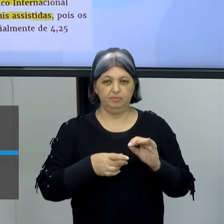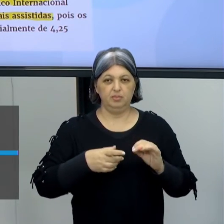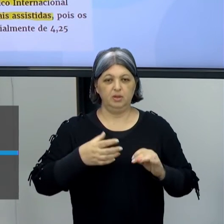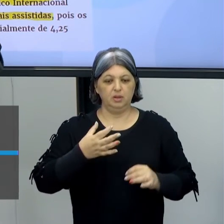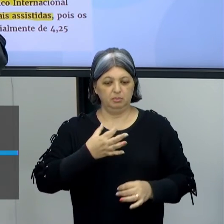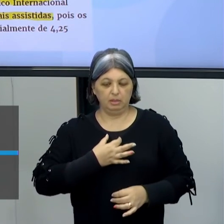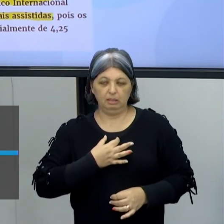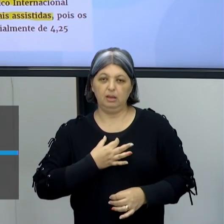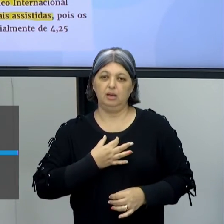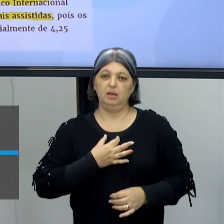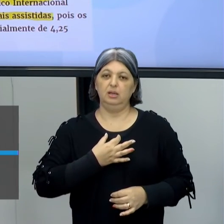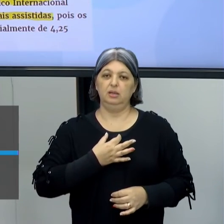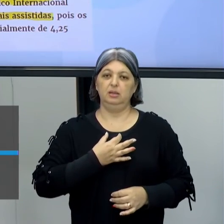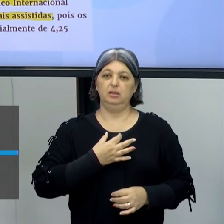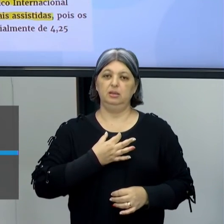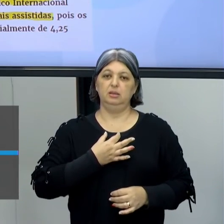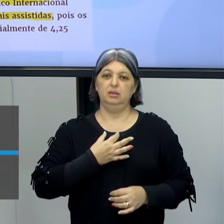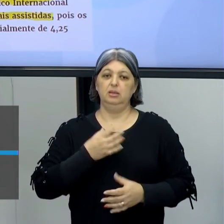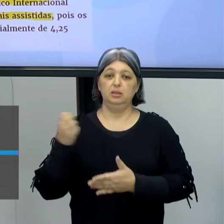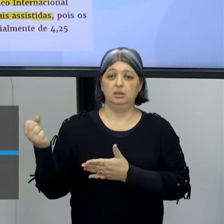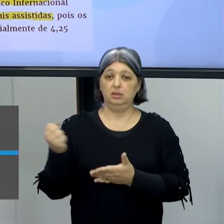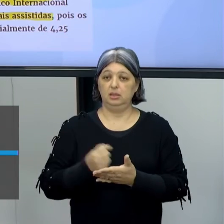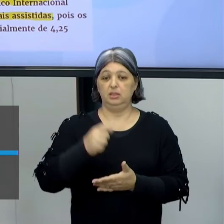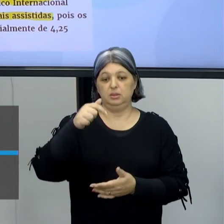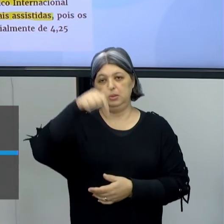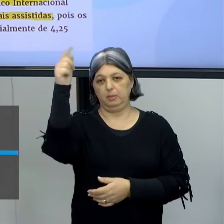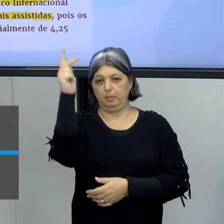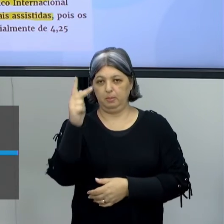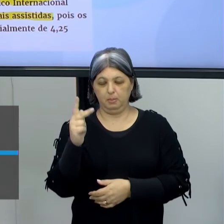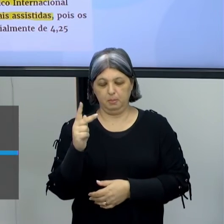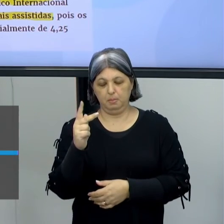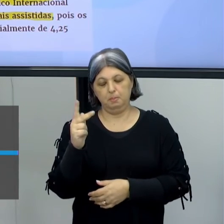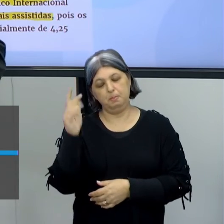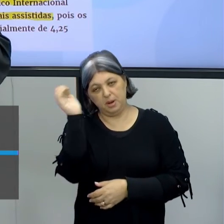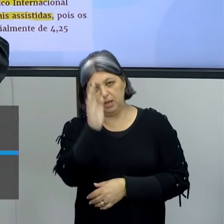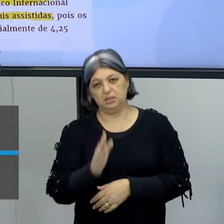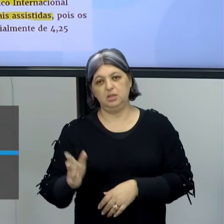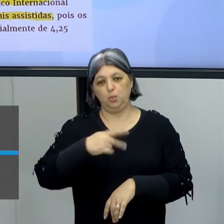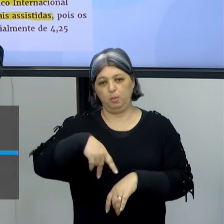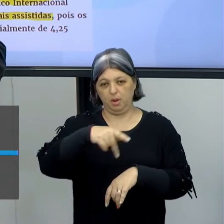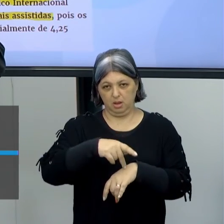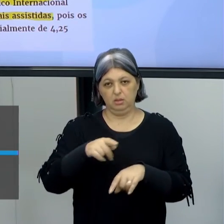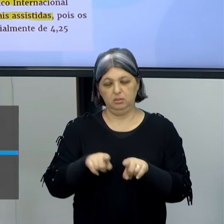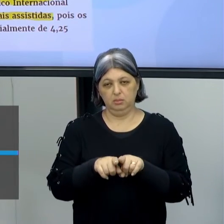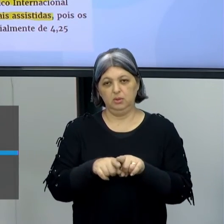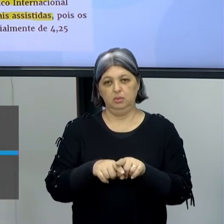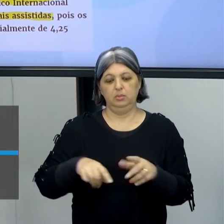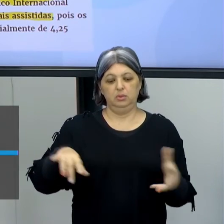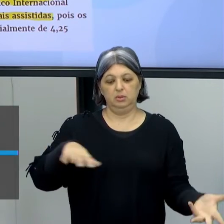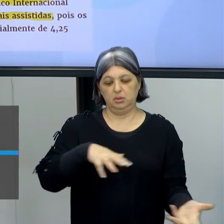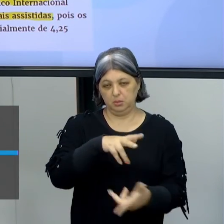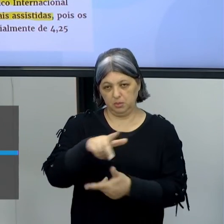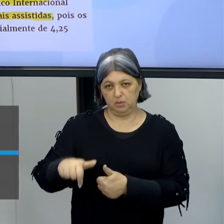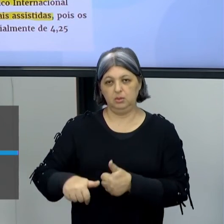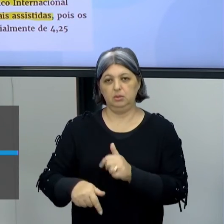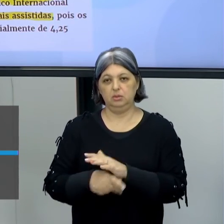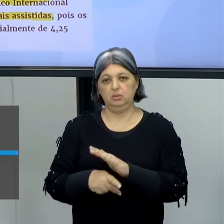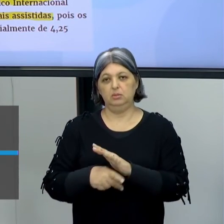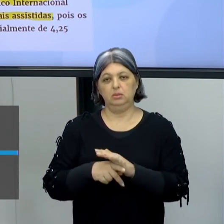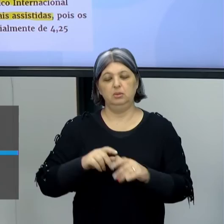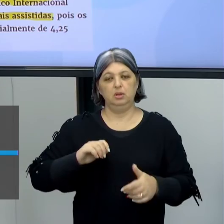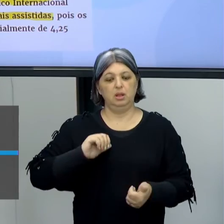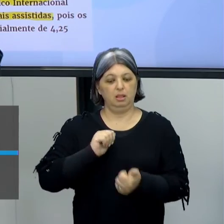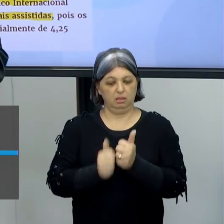medalhas para o nosso país, e esse mundo aí para atleta, né, desses nossos atletas,